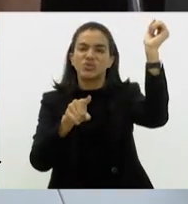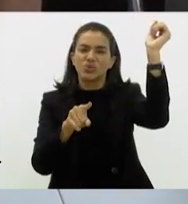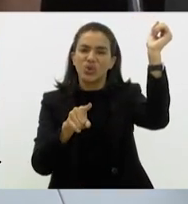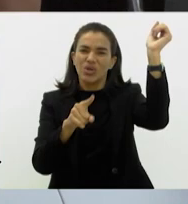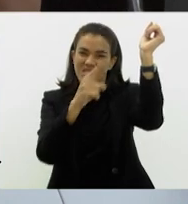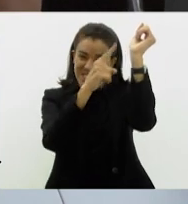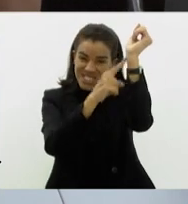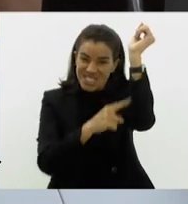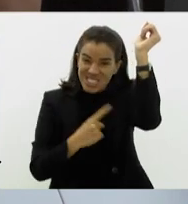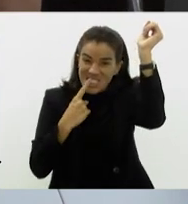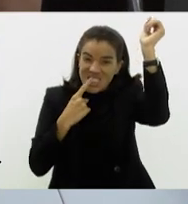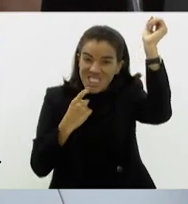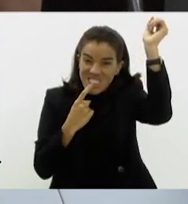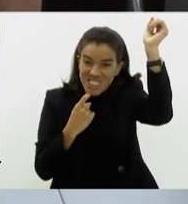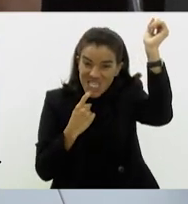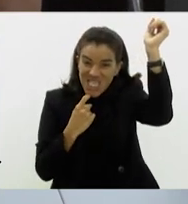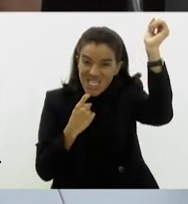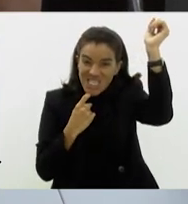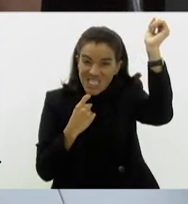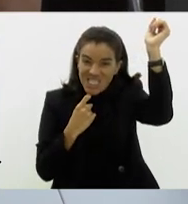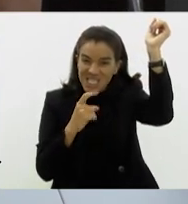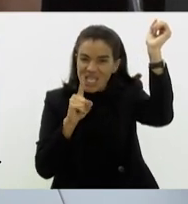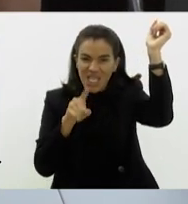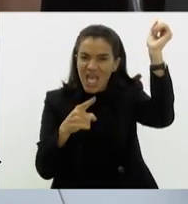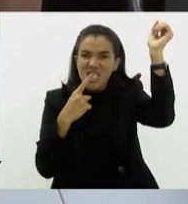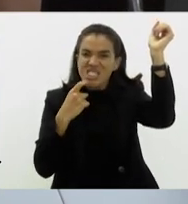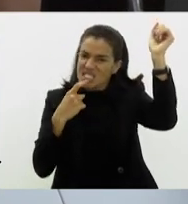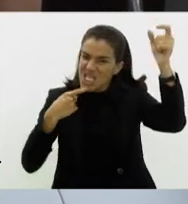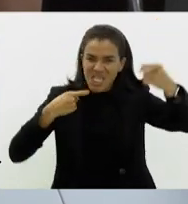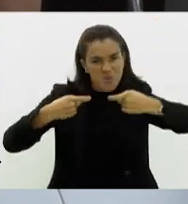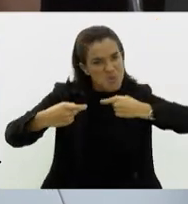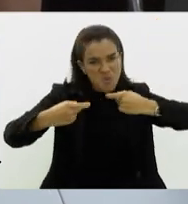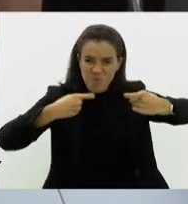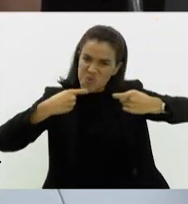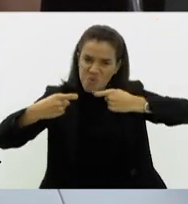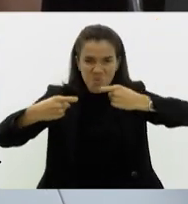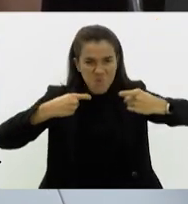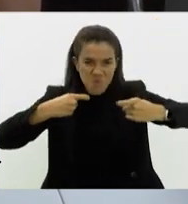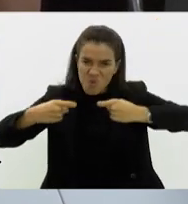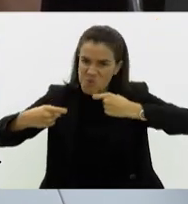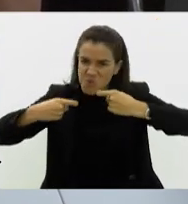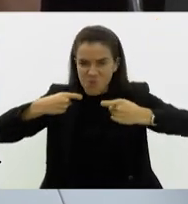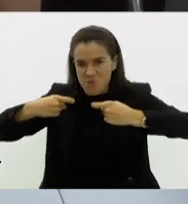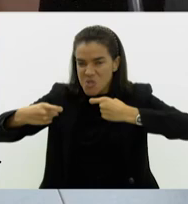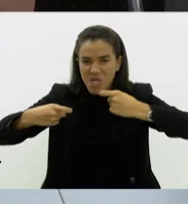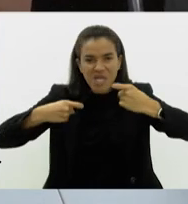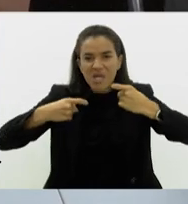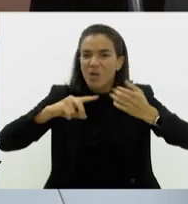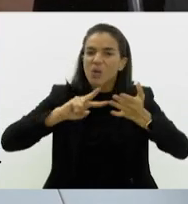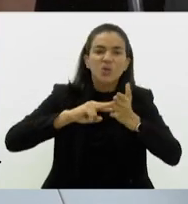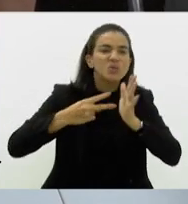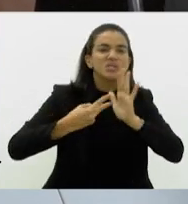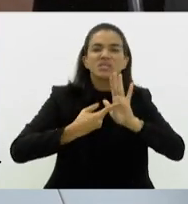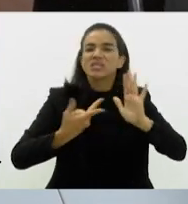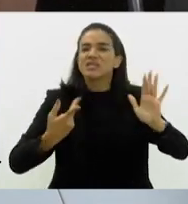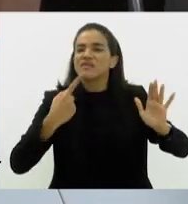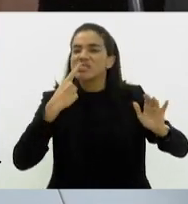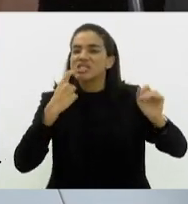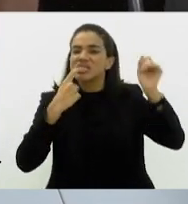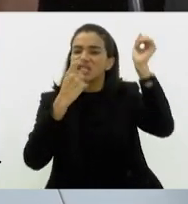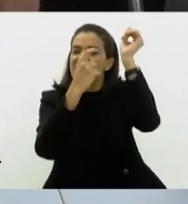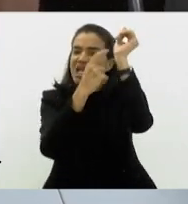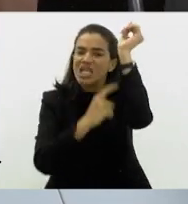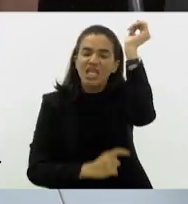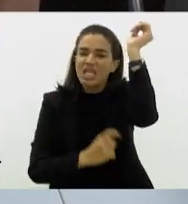Sangue, sangue, sangue, em geral gera sangue. O que é sangue bom? Todos os sangues,